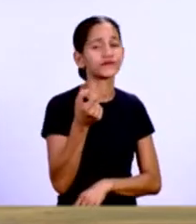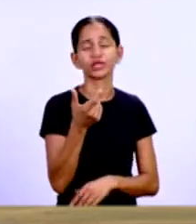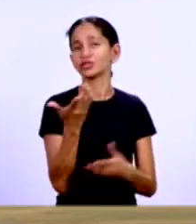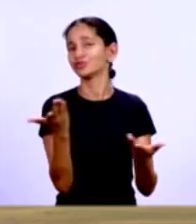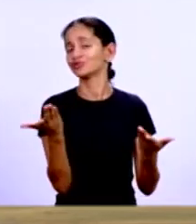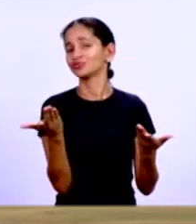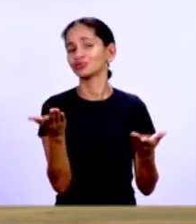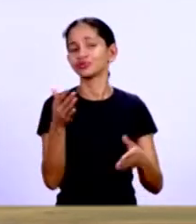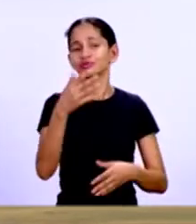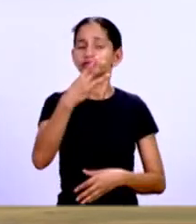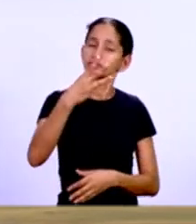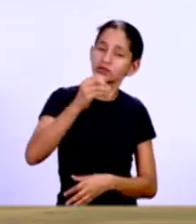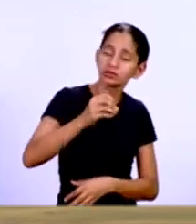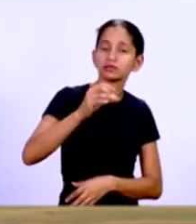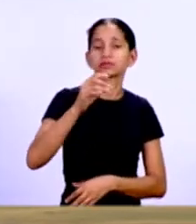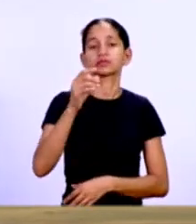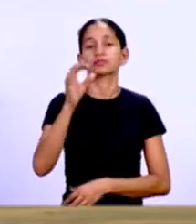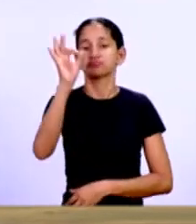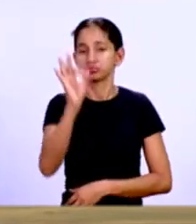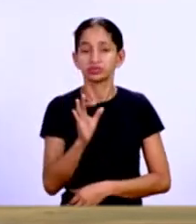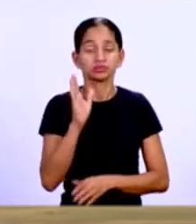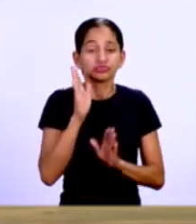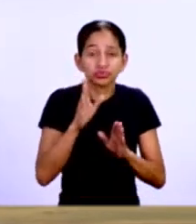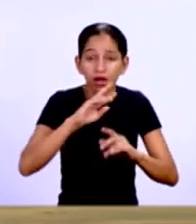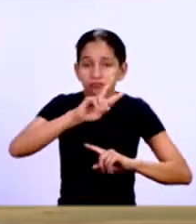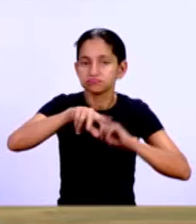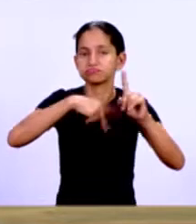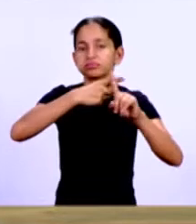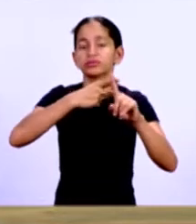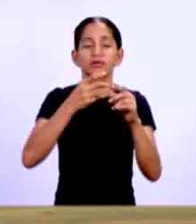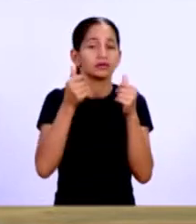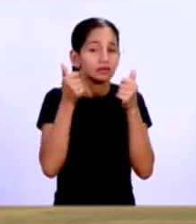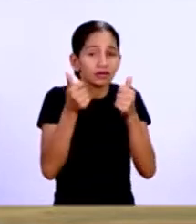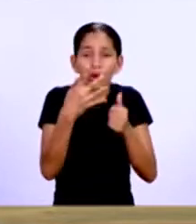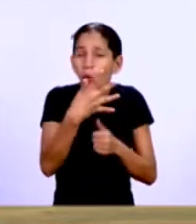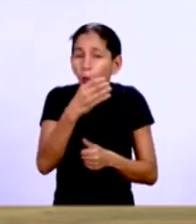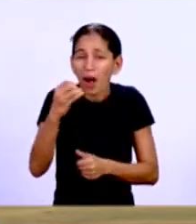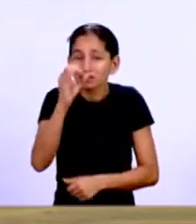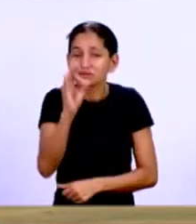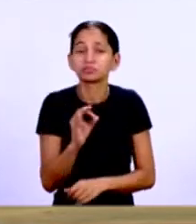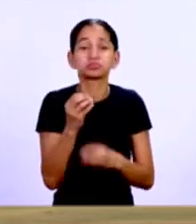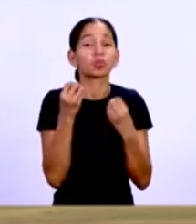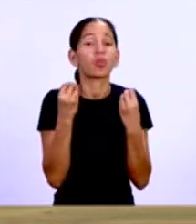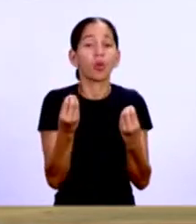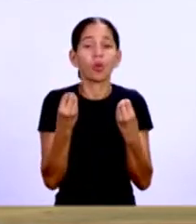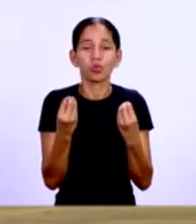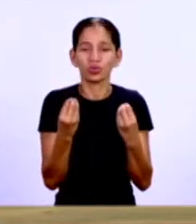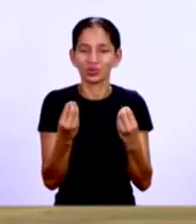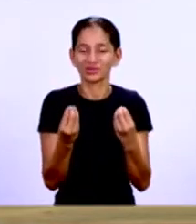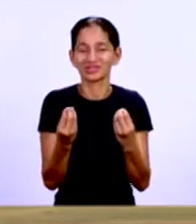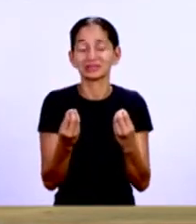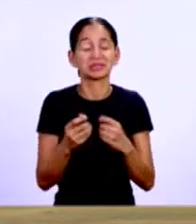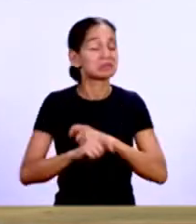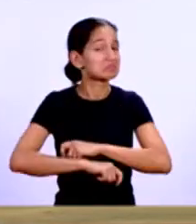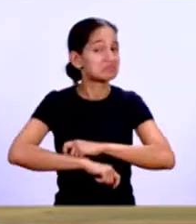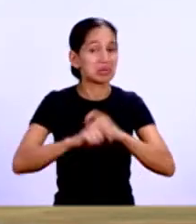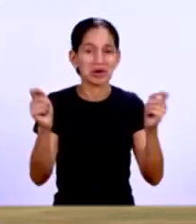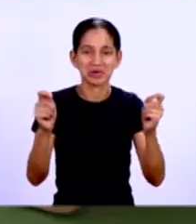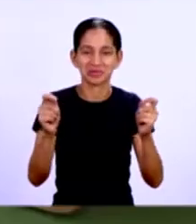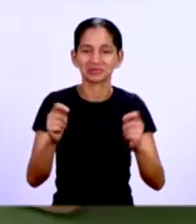rentabilidade, você já conseguiu muita coisa. Não tem como conseguir 400%. É totalmente fora do normal essa